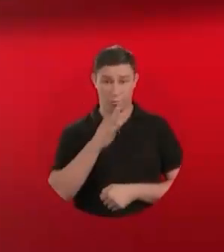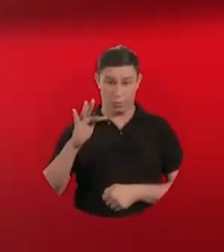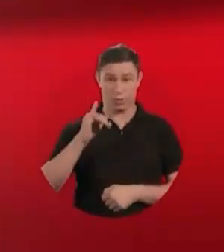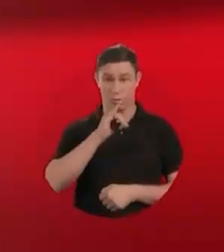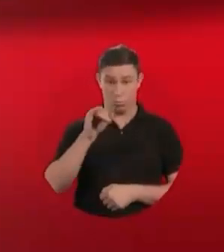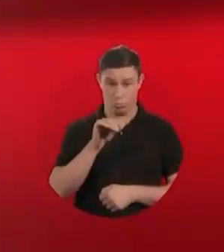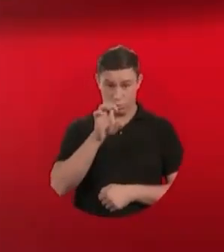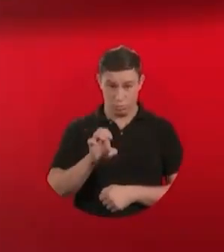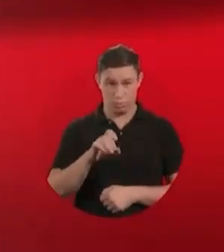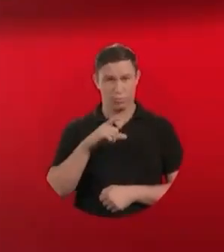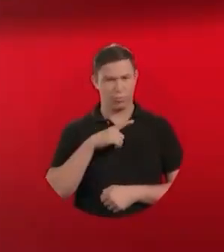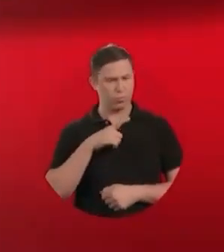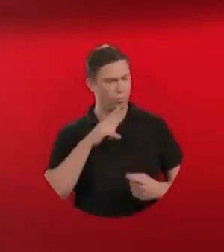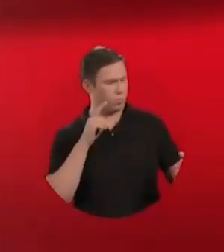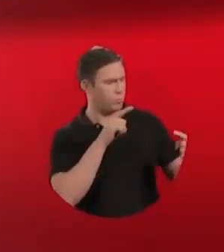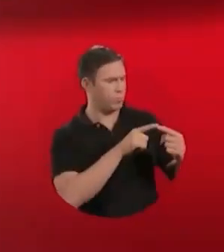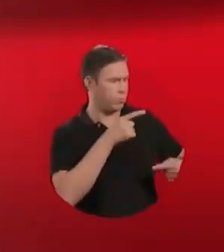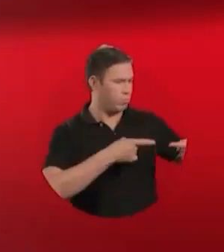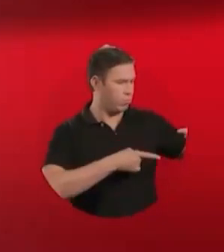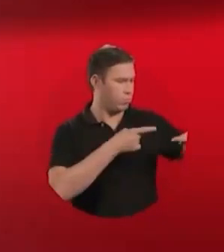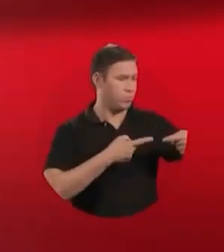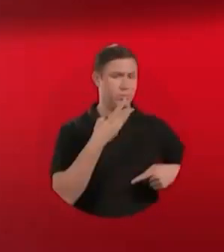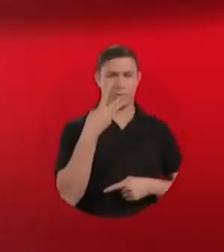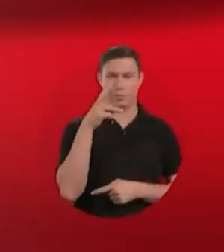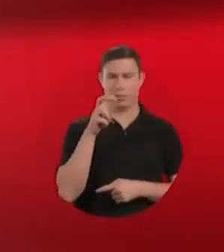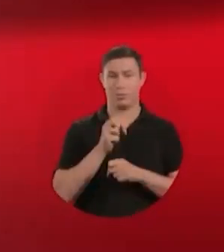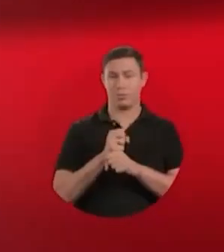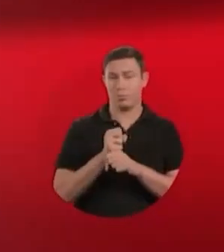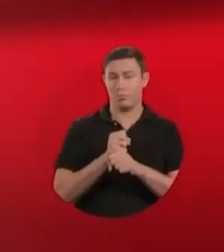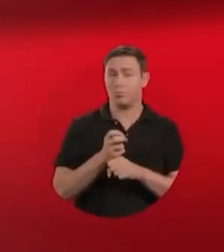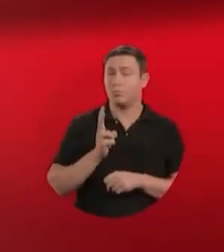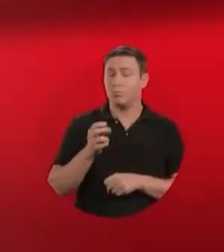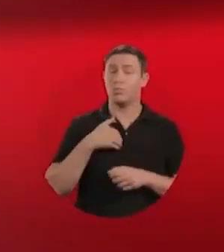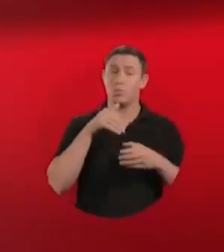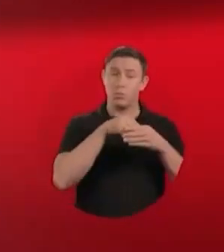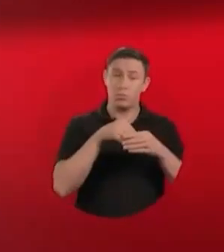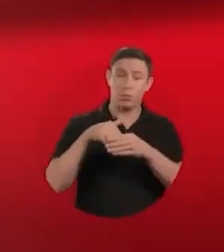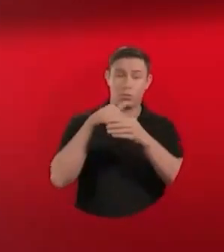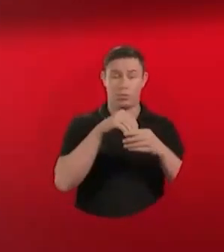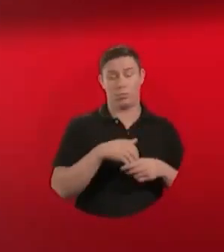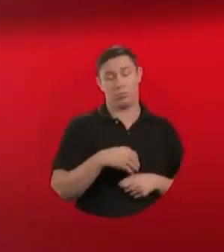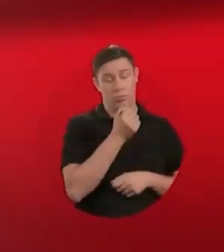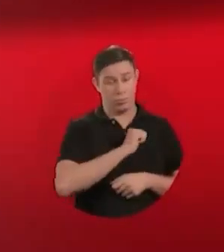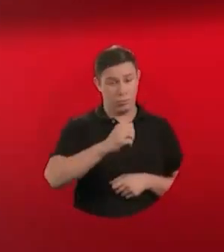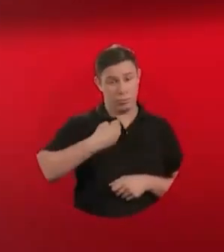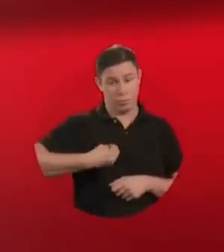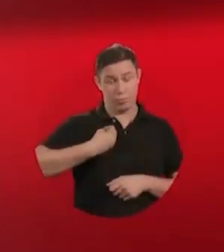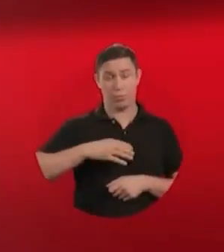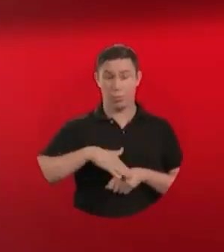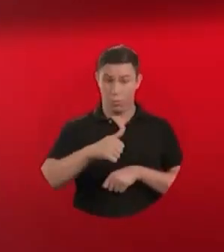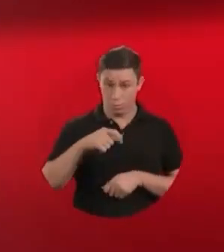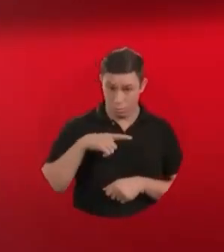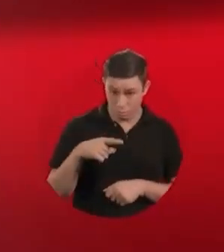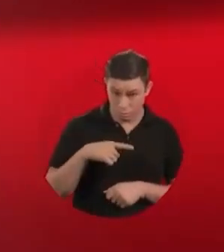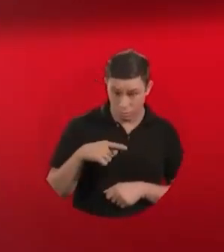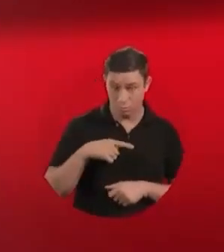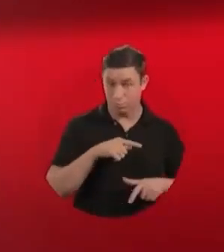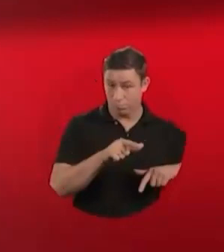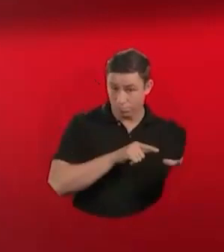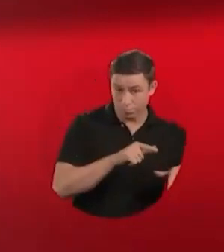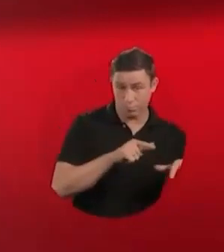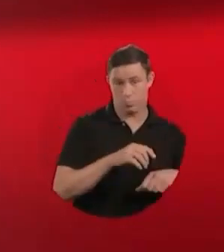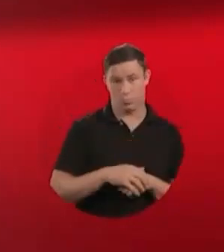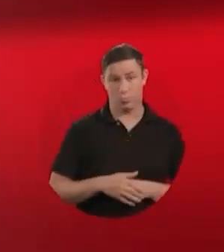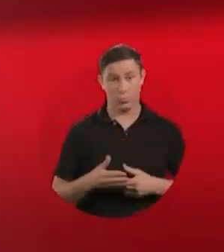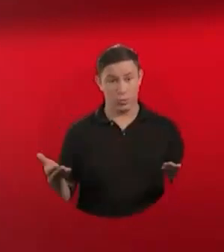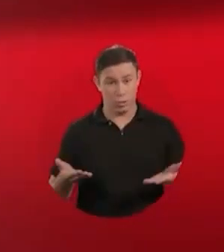deputado federal José Ayrton. Faço política com missão há 35 anos, sempre votando em defesa dos trabalhadores para melhorar a qualidade de vida do